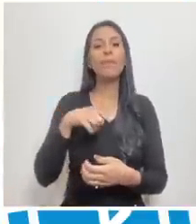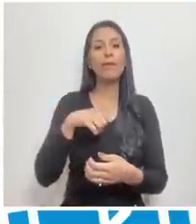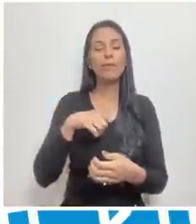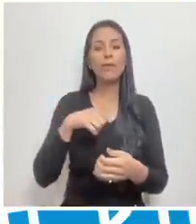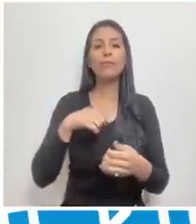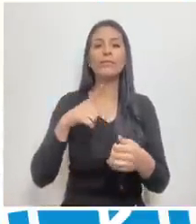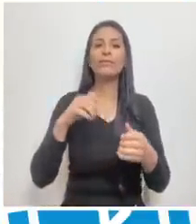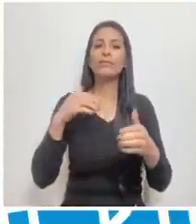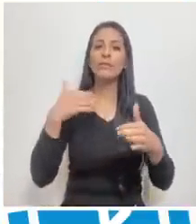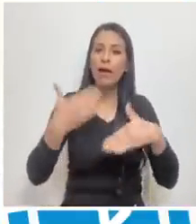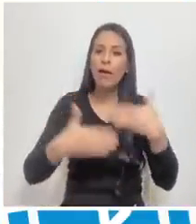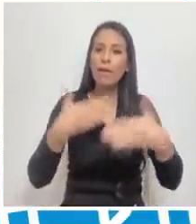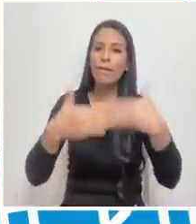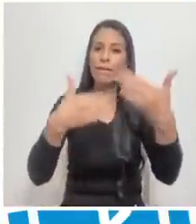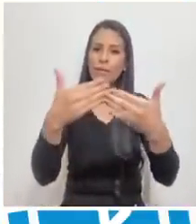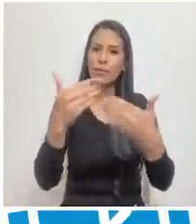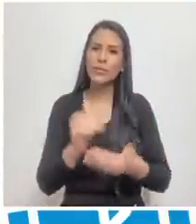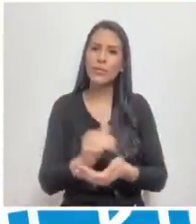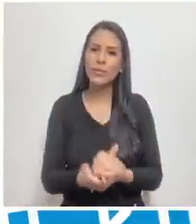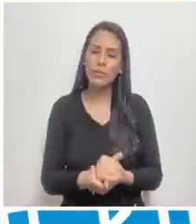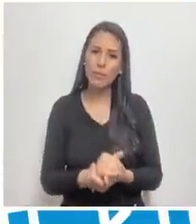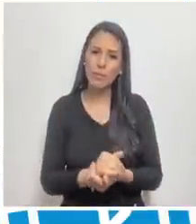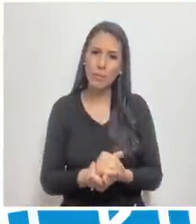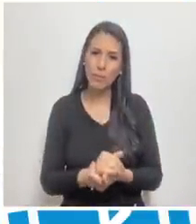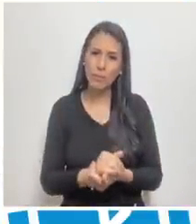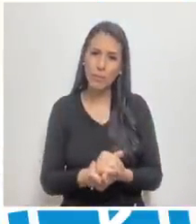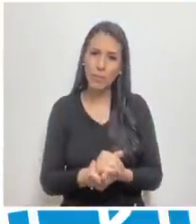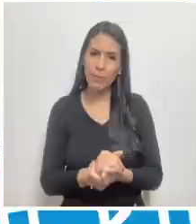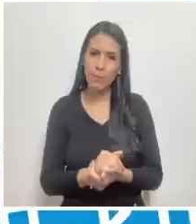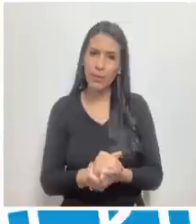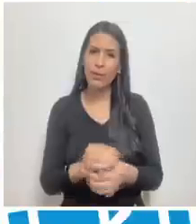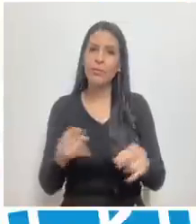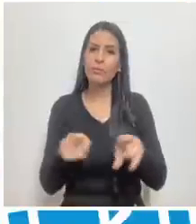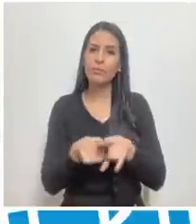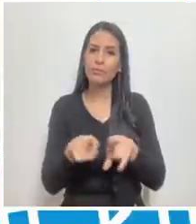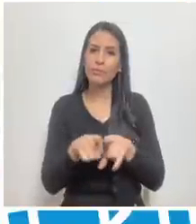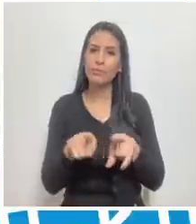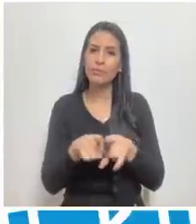para não falar, né, para continuar assinando embaixo do que todo mundo disse, o